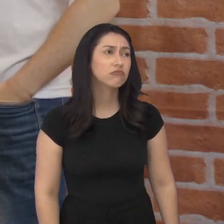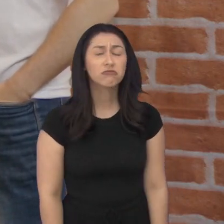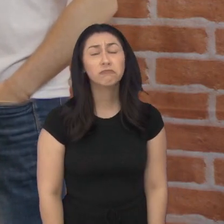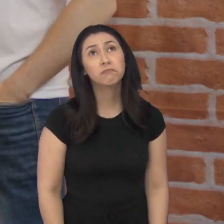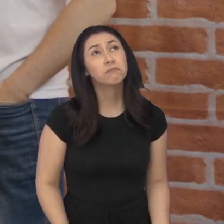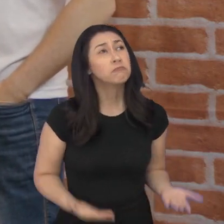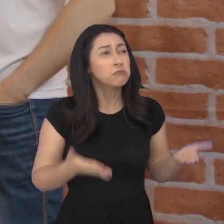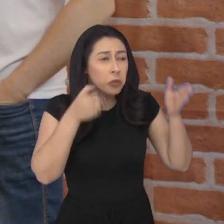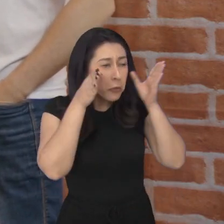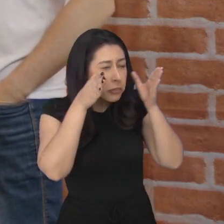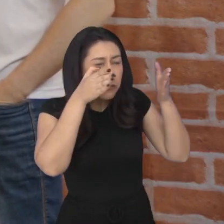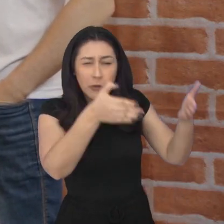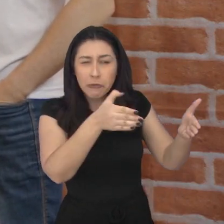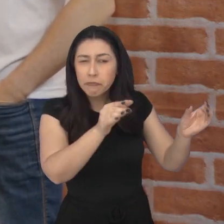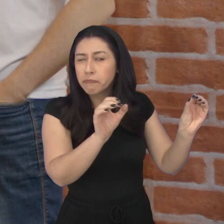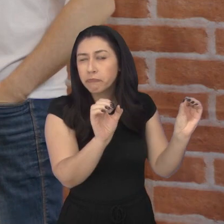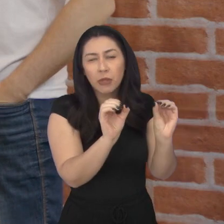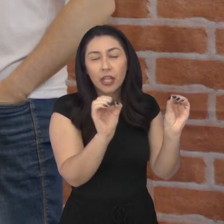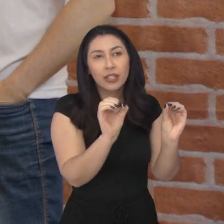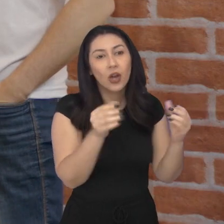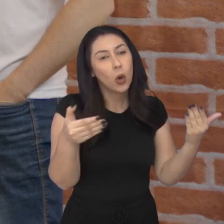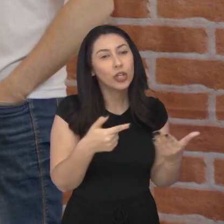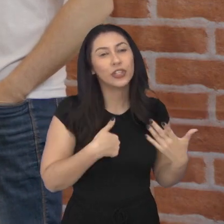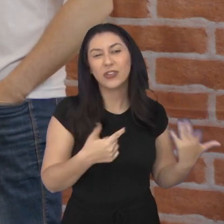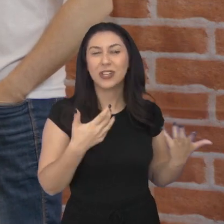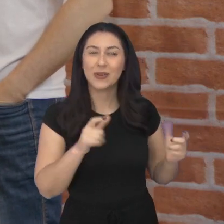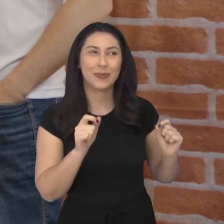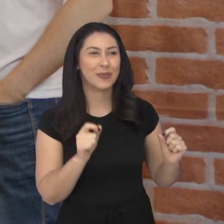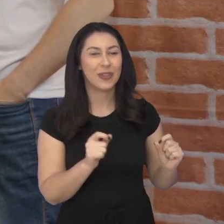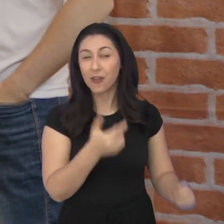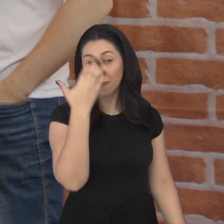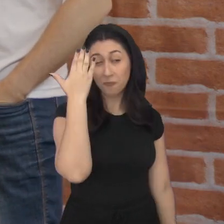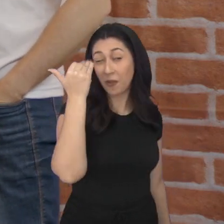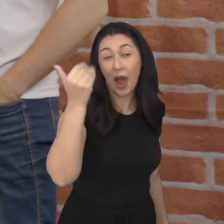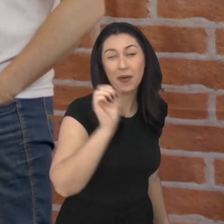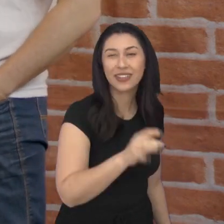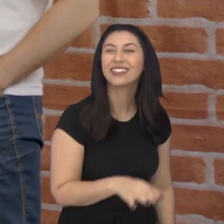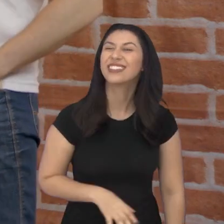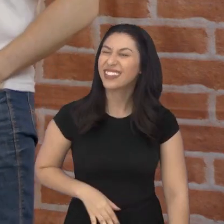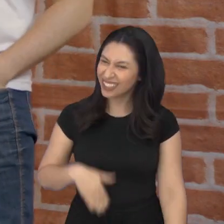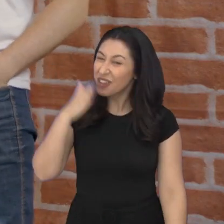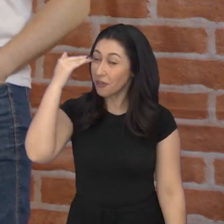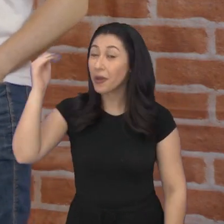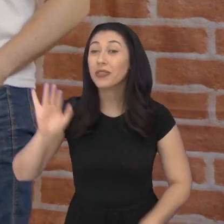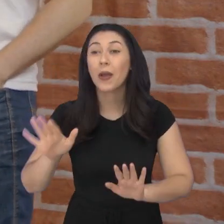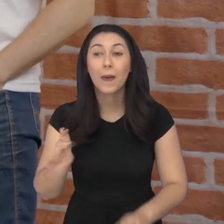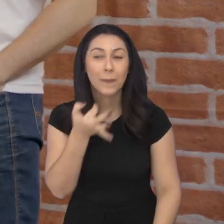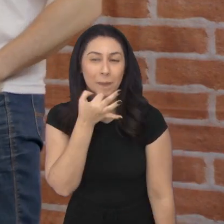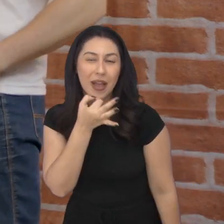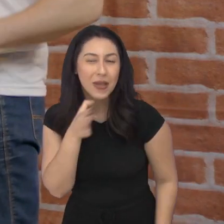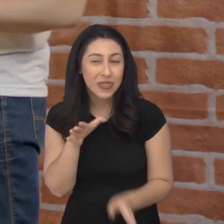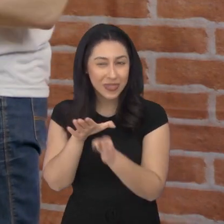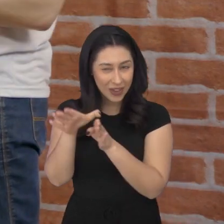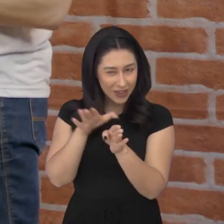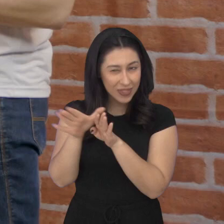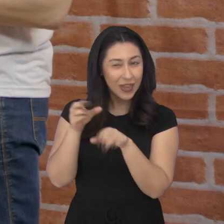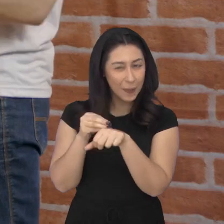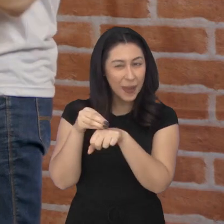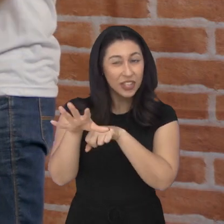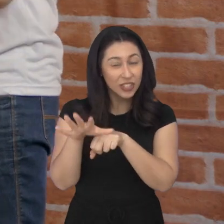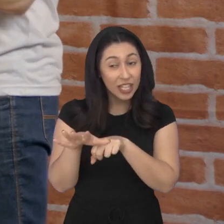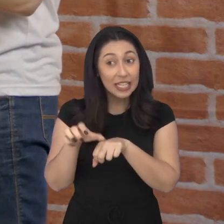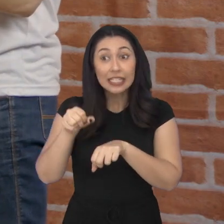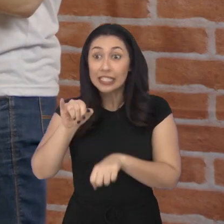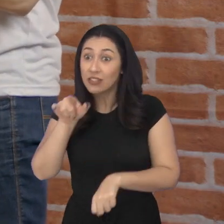nenhum esporte assim na minha cabeça. Hoje eu acho que eu queria mais os holofotes, queria ser famoso. Queria ser famoso. Então tem umas sugestões de esporte pra você. De repente, se você